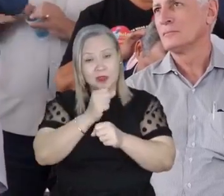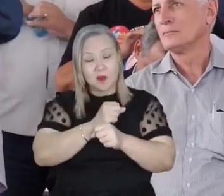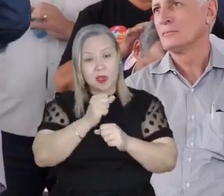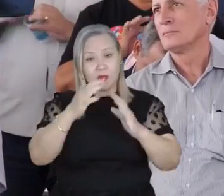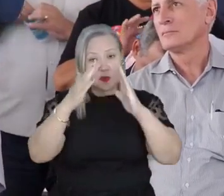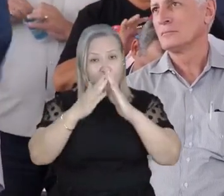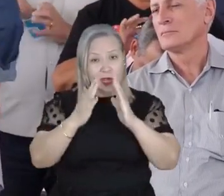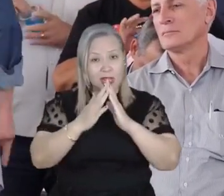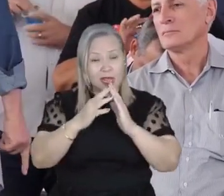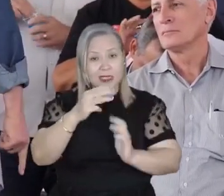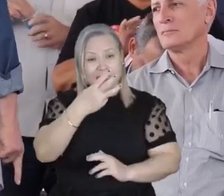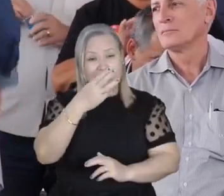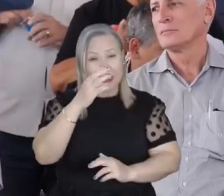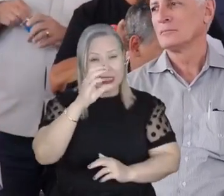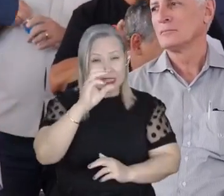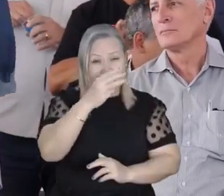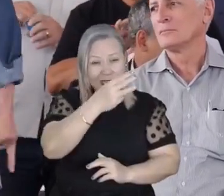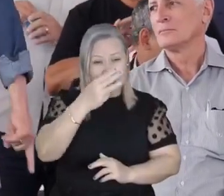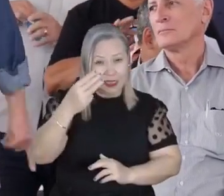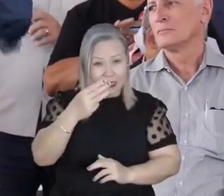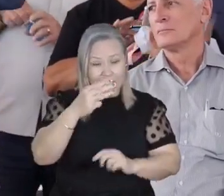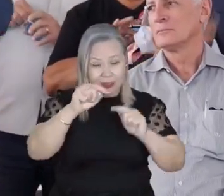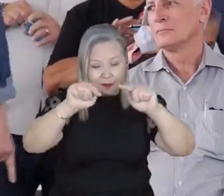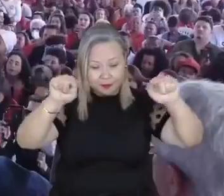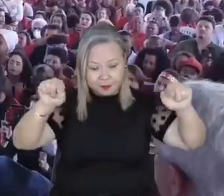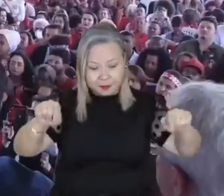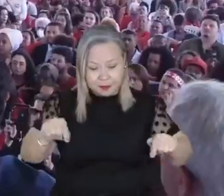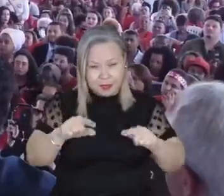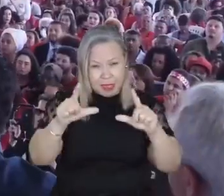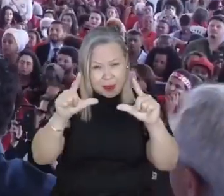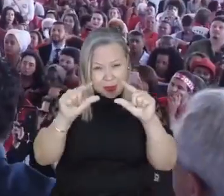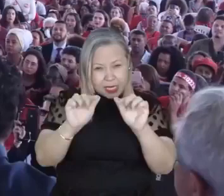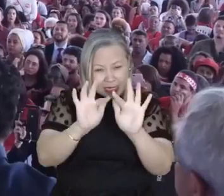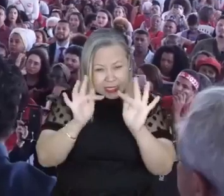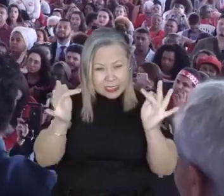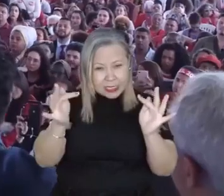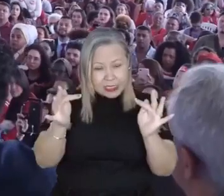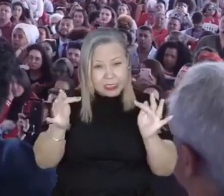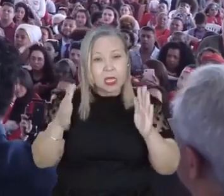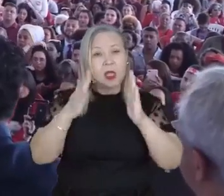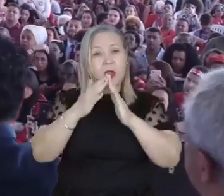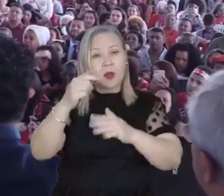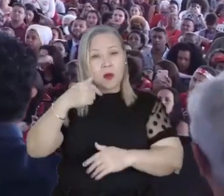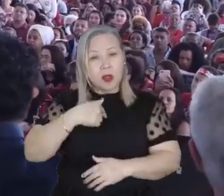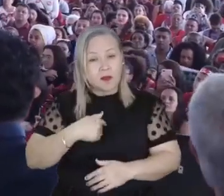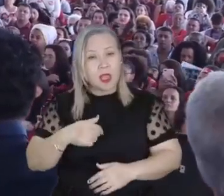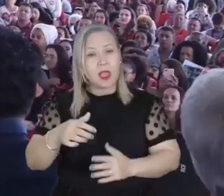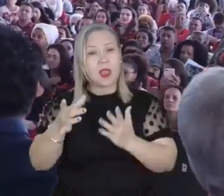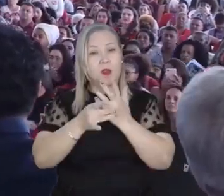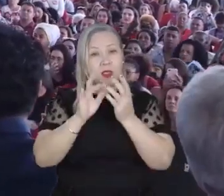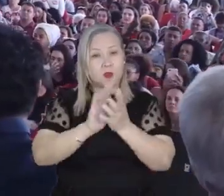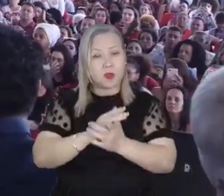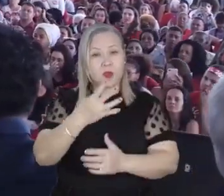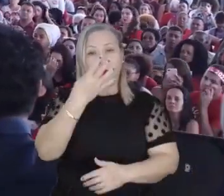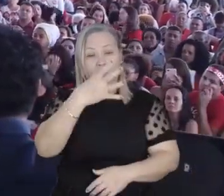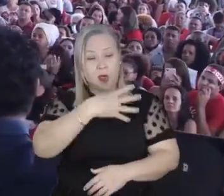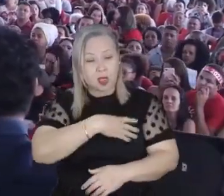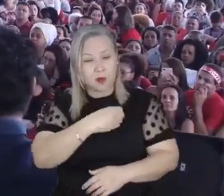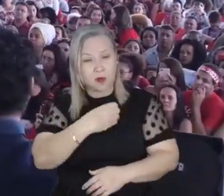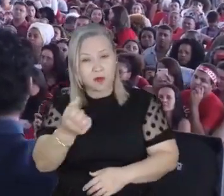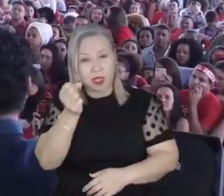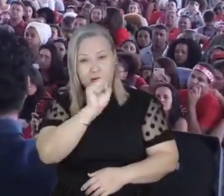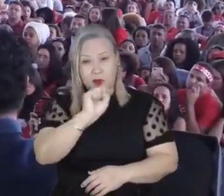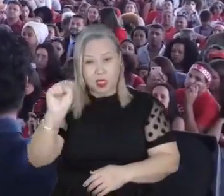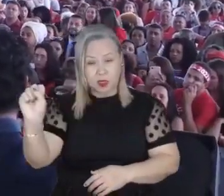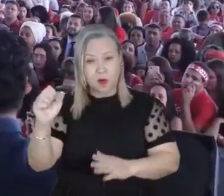33 metros quadrados. Morava eu, mulher, 4 filhos e a sogra, numa casa de 33